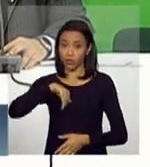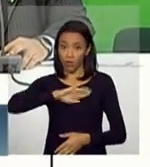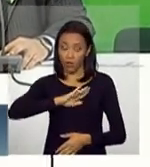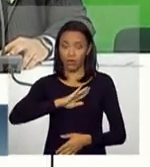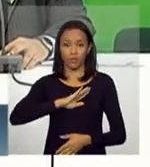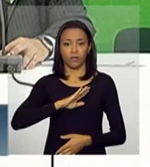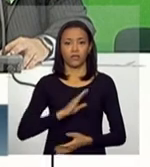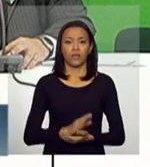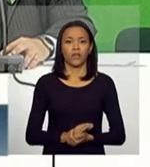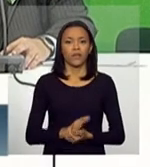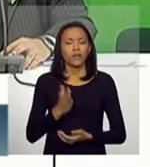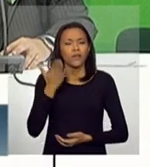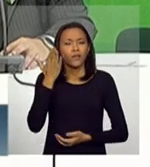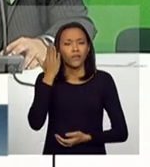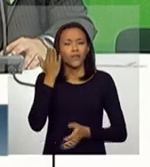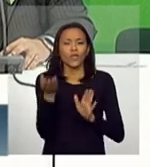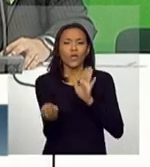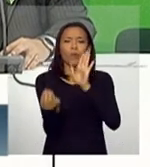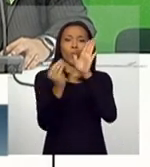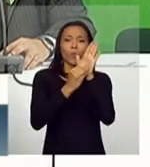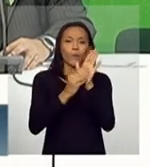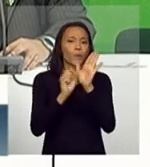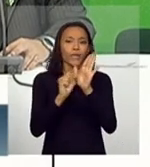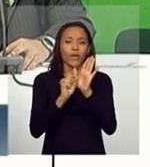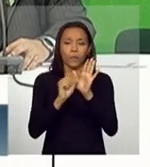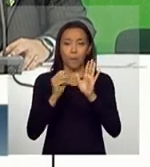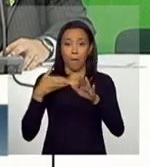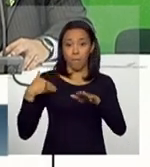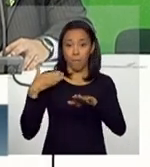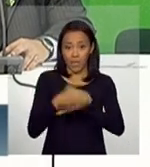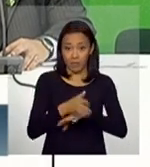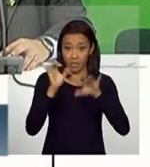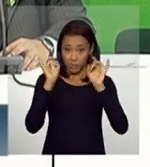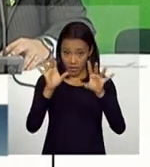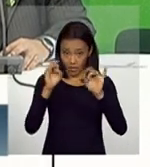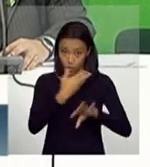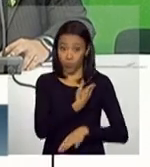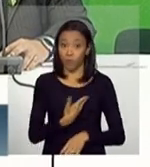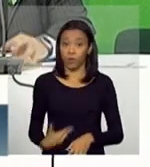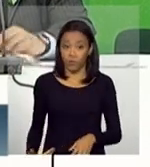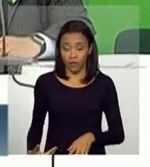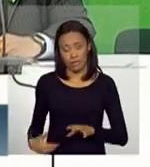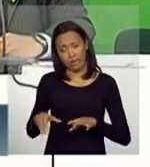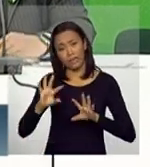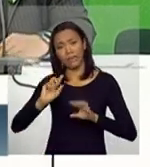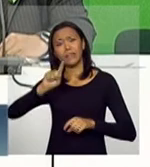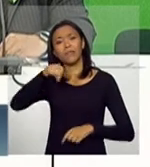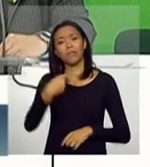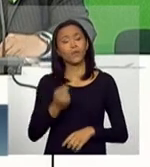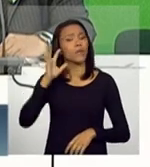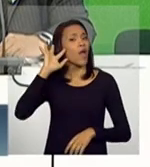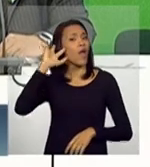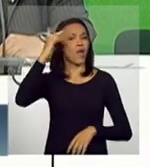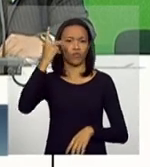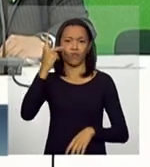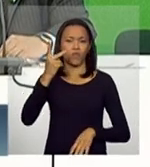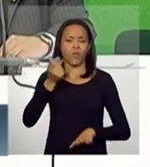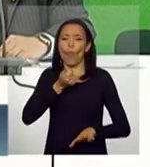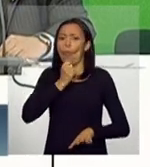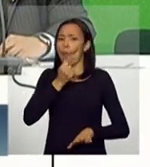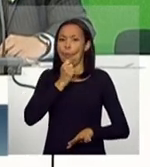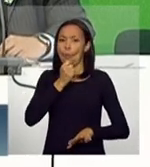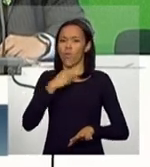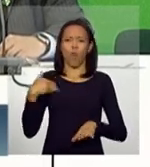hipótese de incluir participação especial. Depois, chegamos à conclusão que não deveríamos